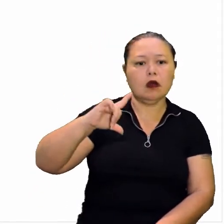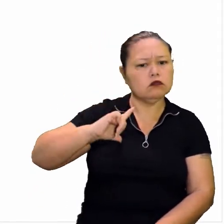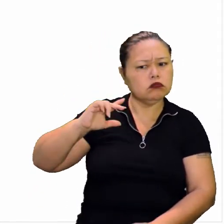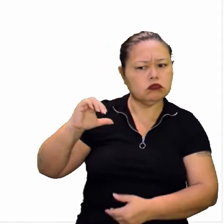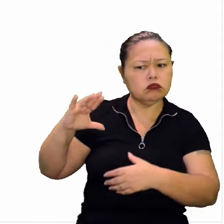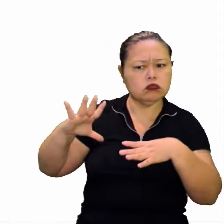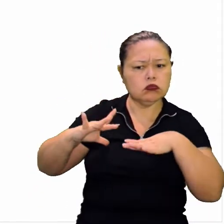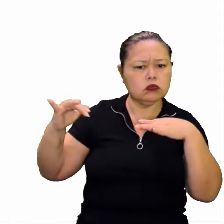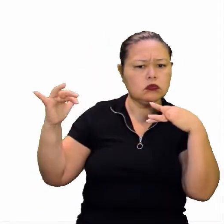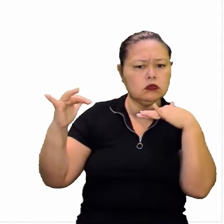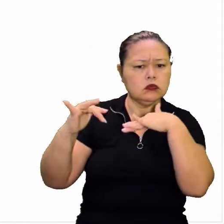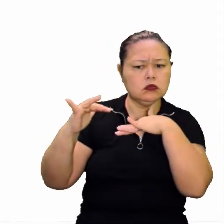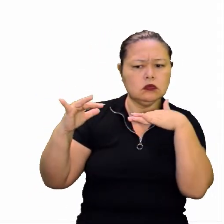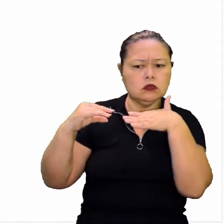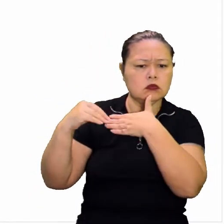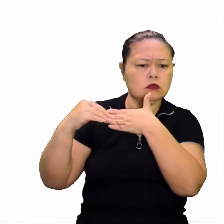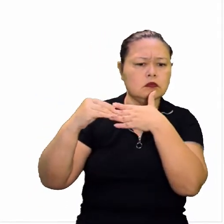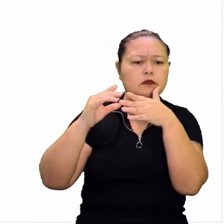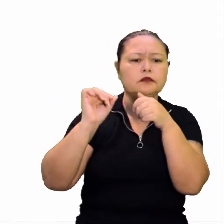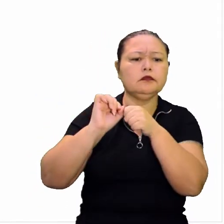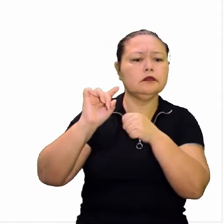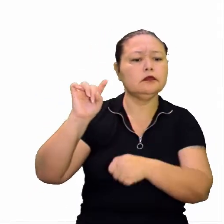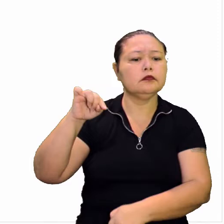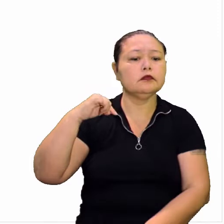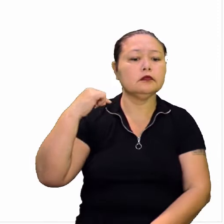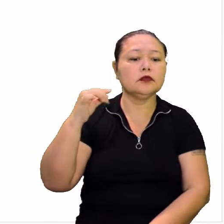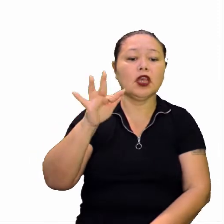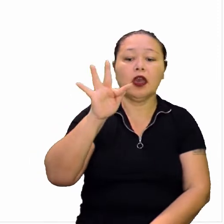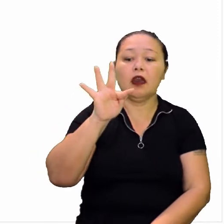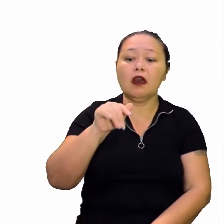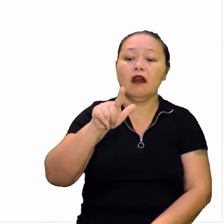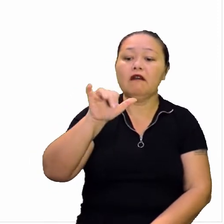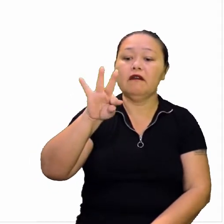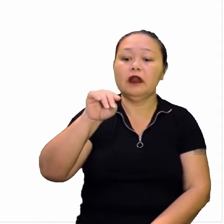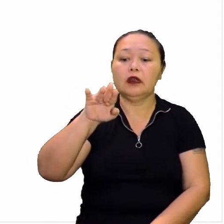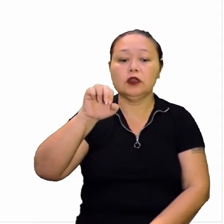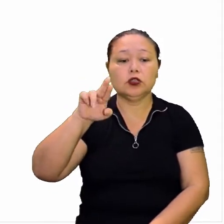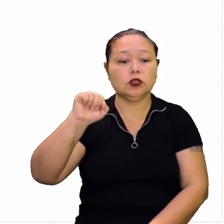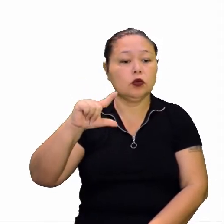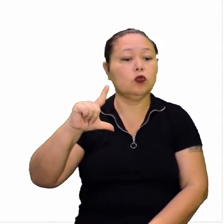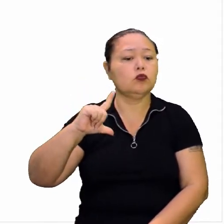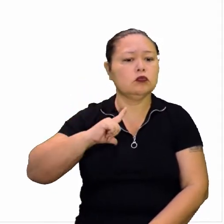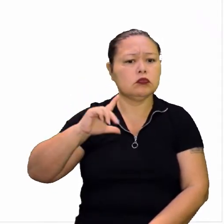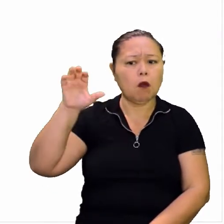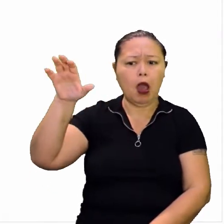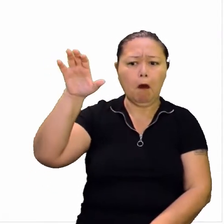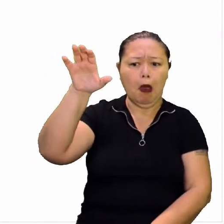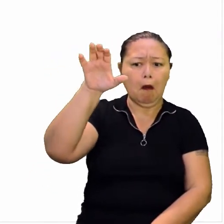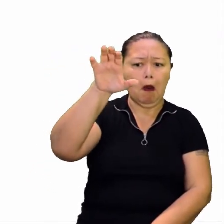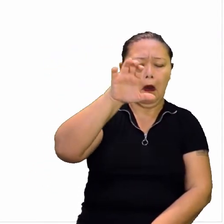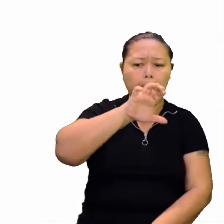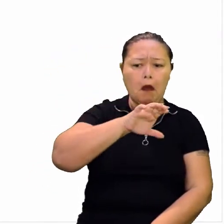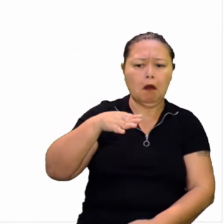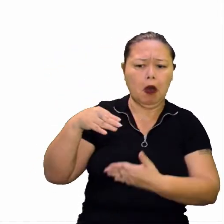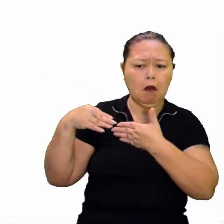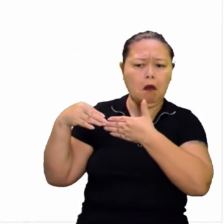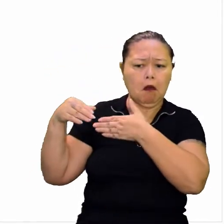cidades, tem os filisteus, Jerusalém. Rapaz, é muito canto que eles vão